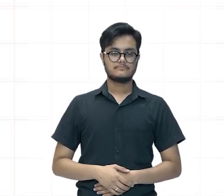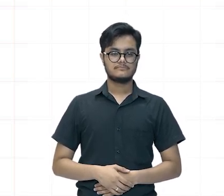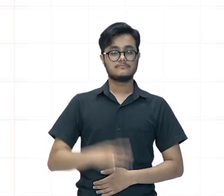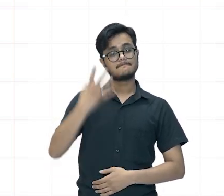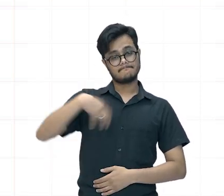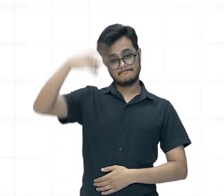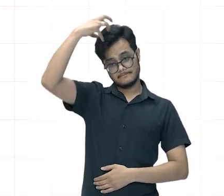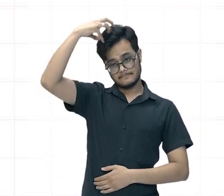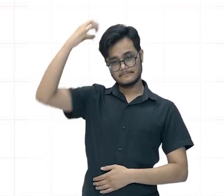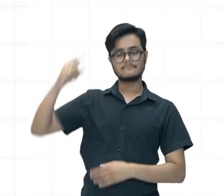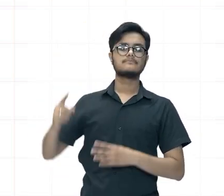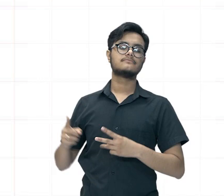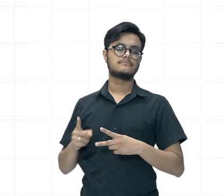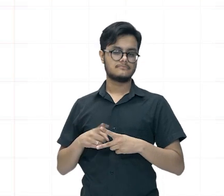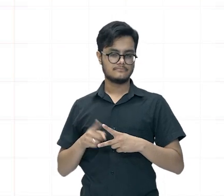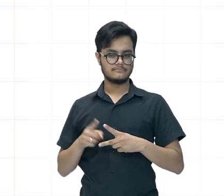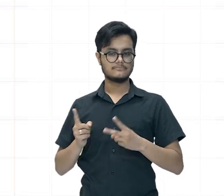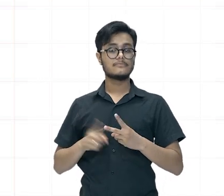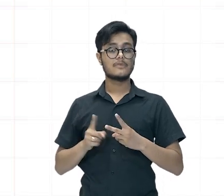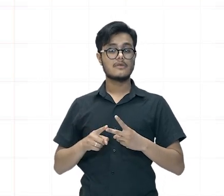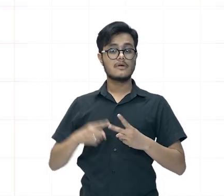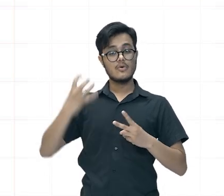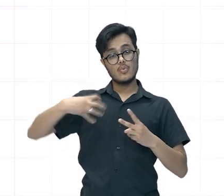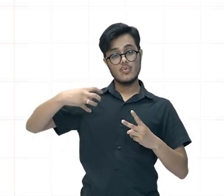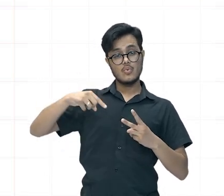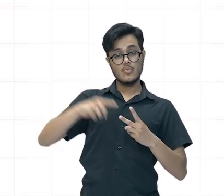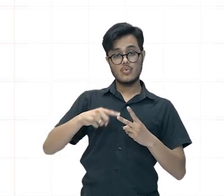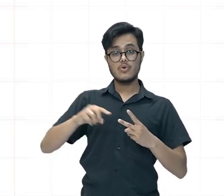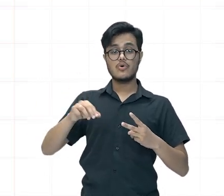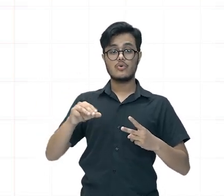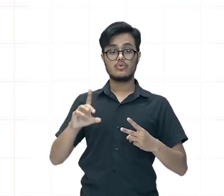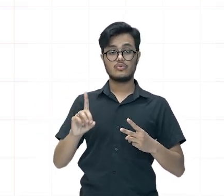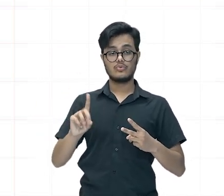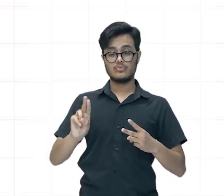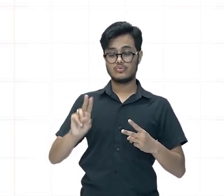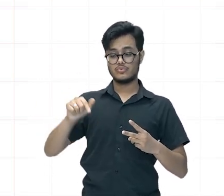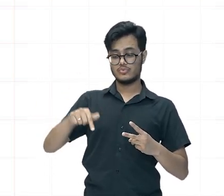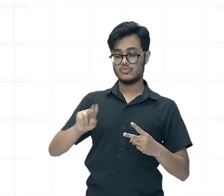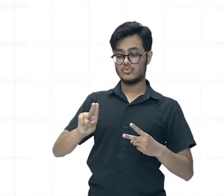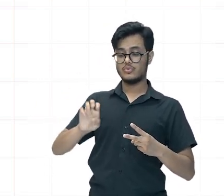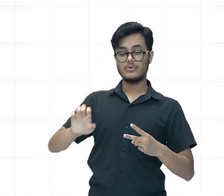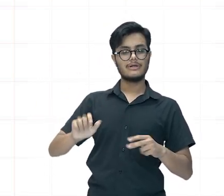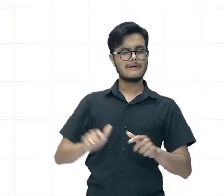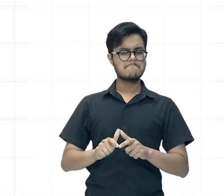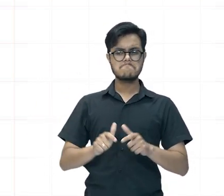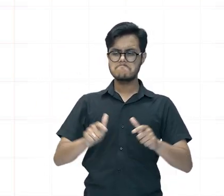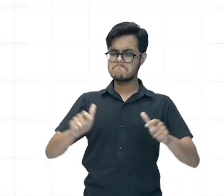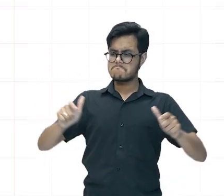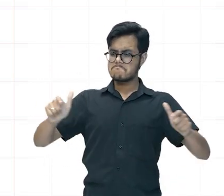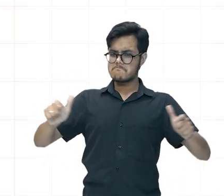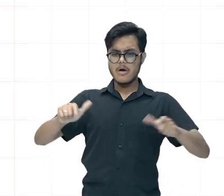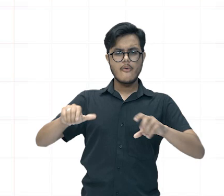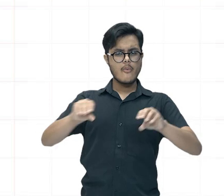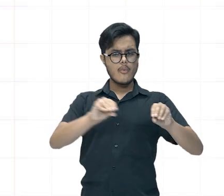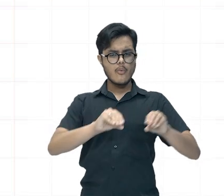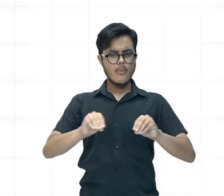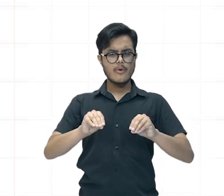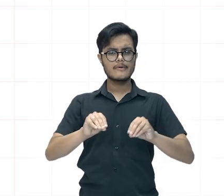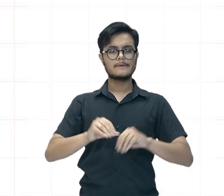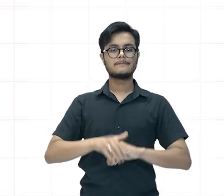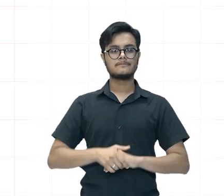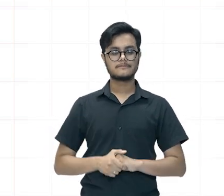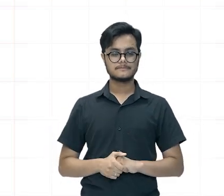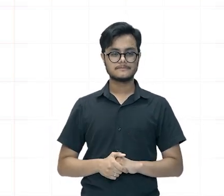o duque era considerado o mais poderoso. Ele recebia grande extensão de terras para administrar, os